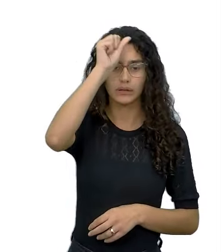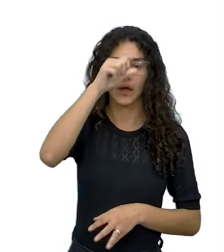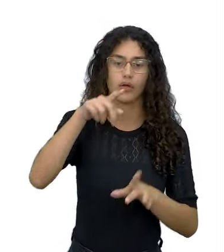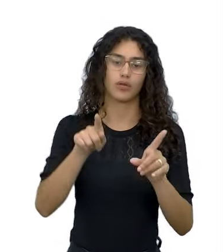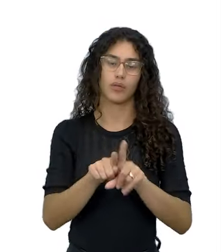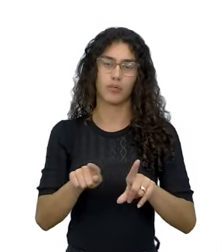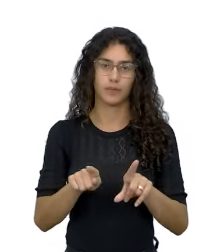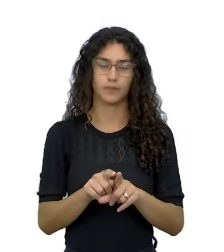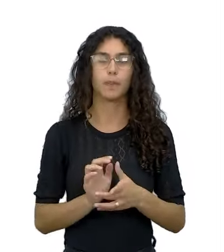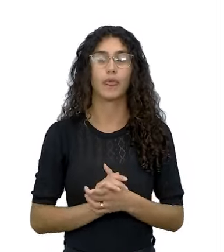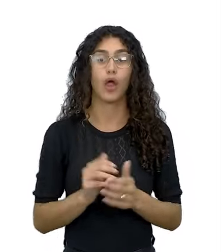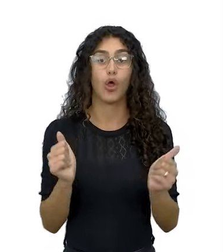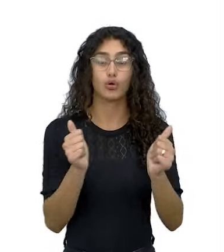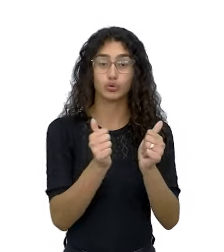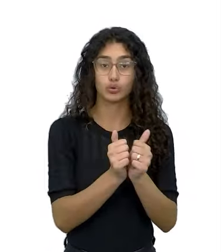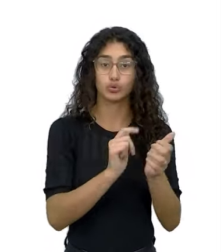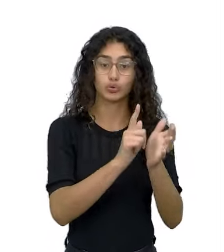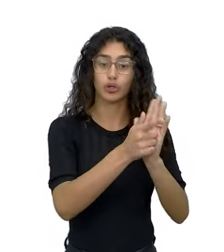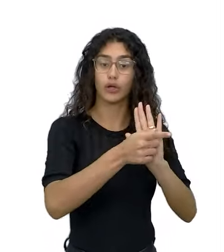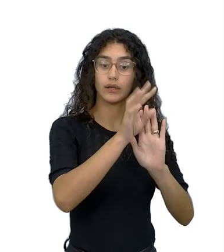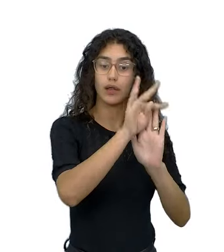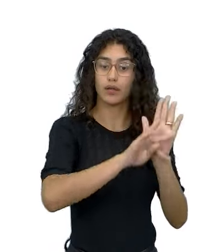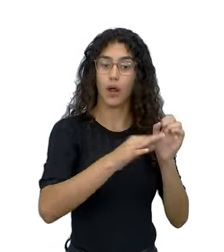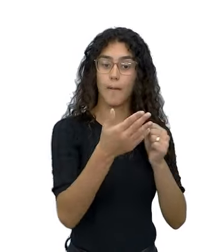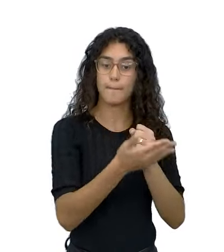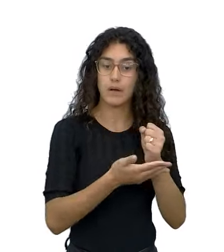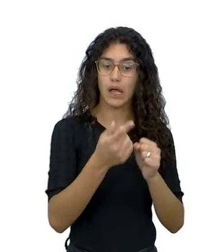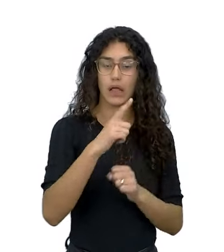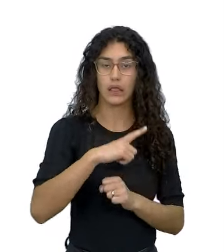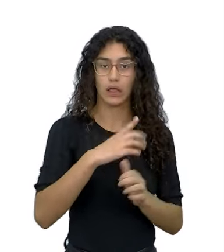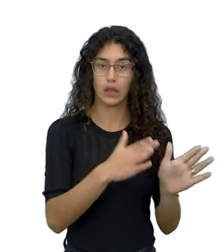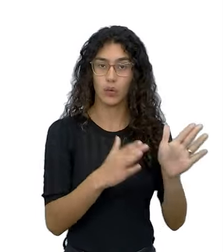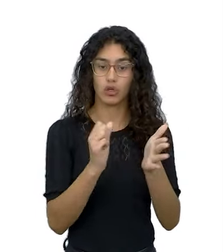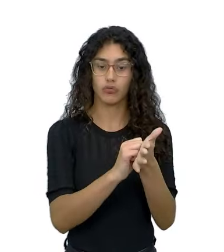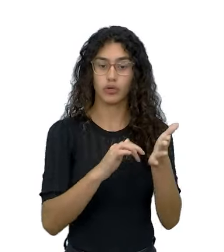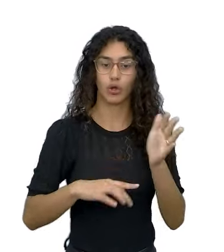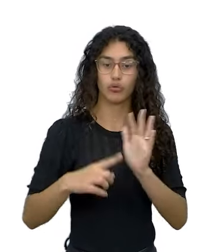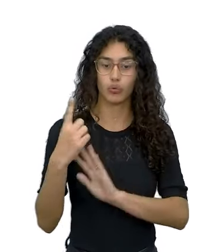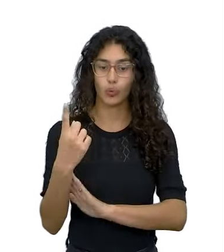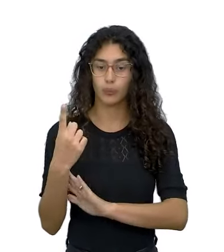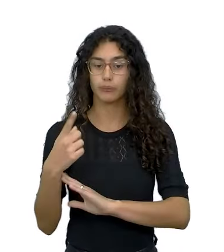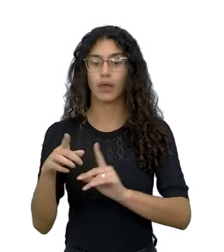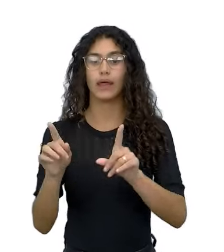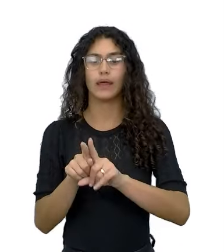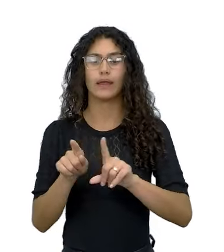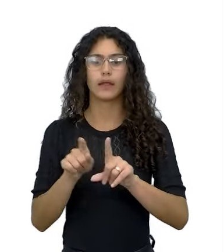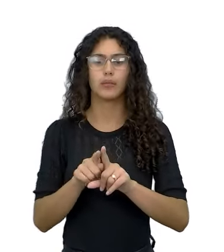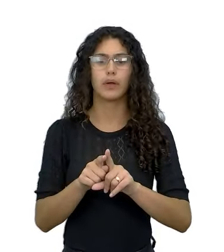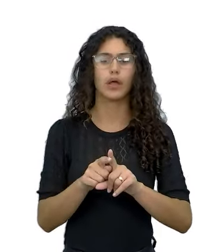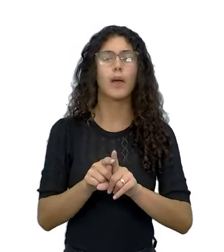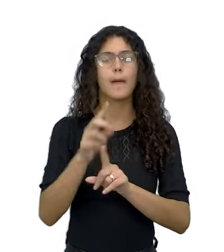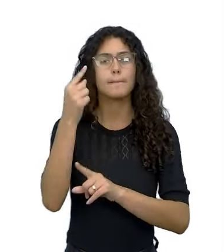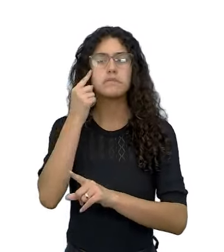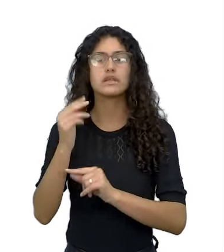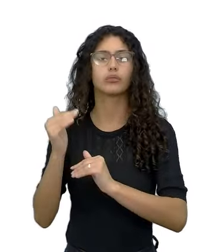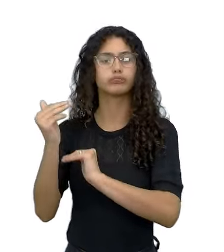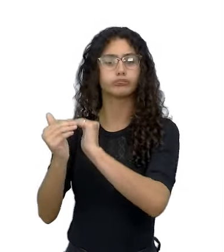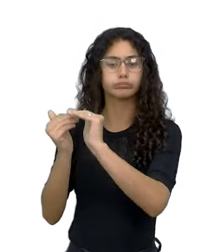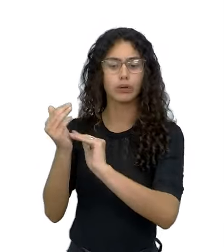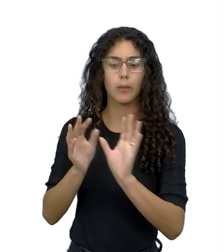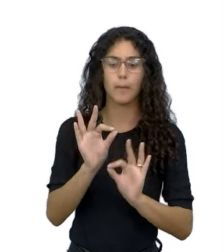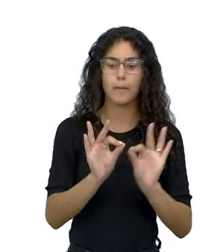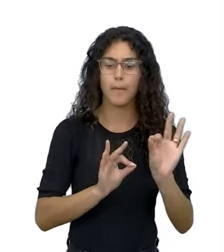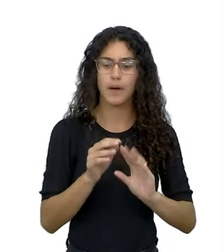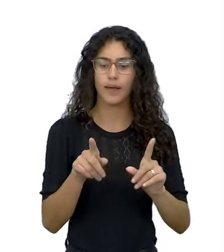aprendizagem, com base nos gêneros que serão trabalhados aqui na sequência 1 e discutidos aí nos desdobramentos, né, da TPC na